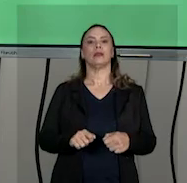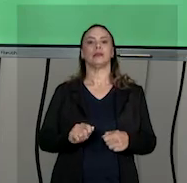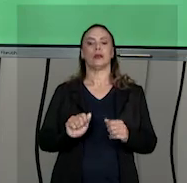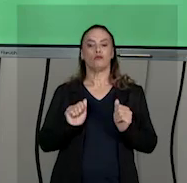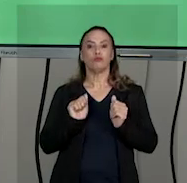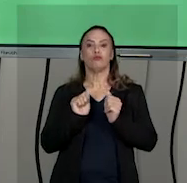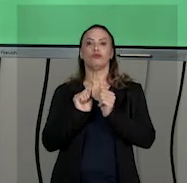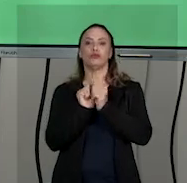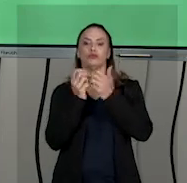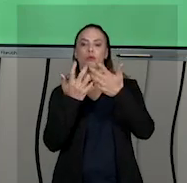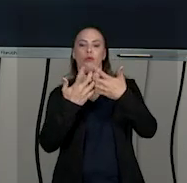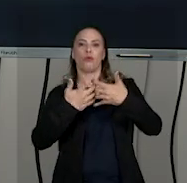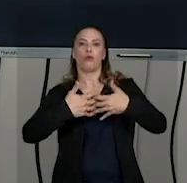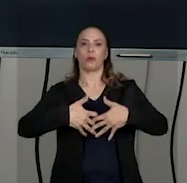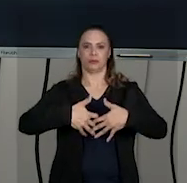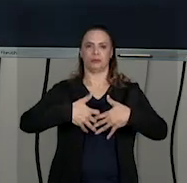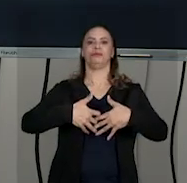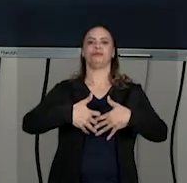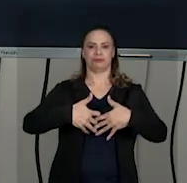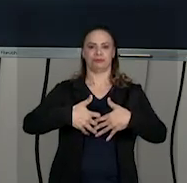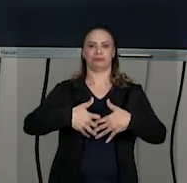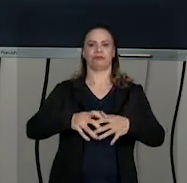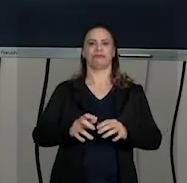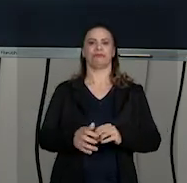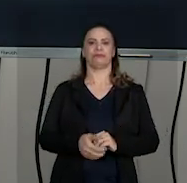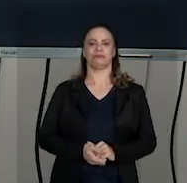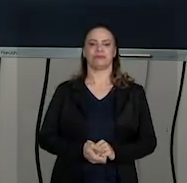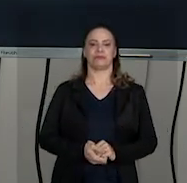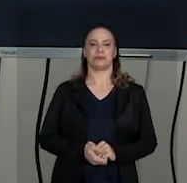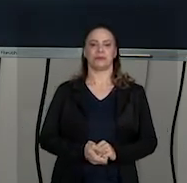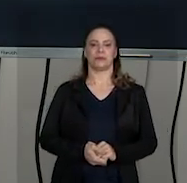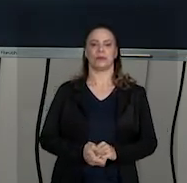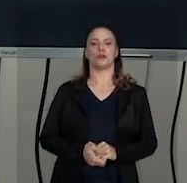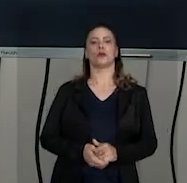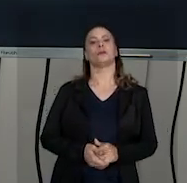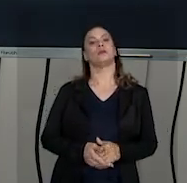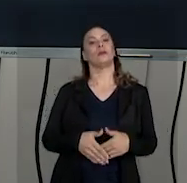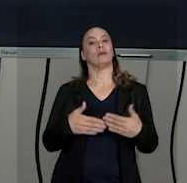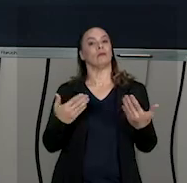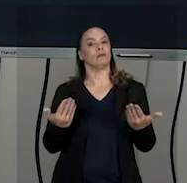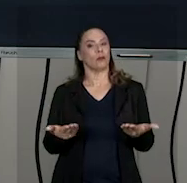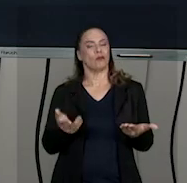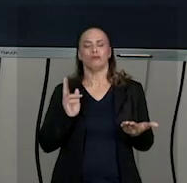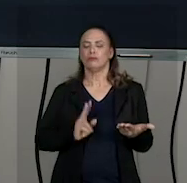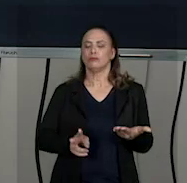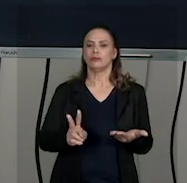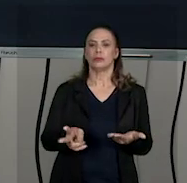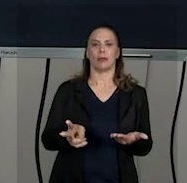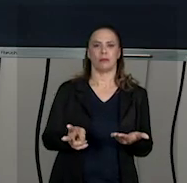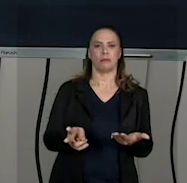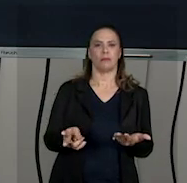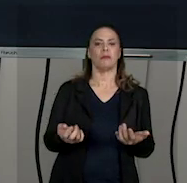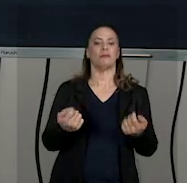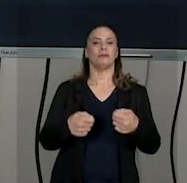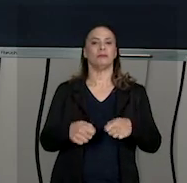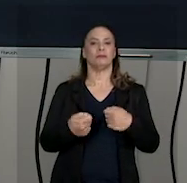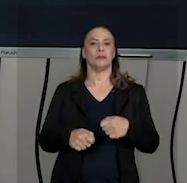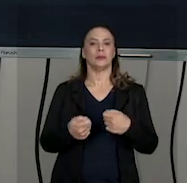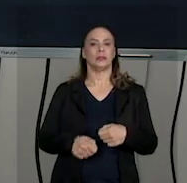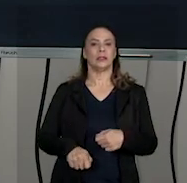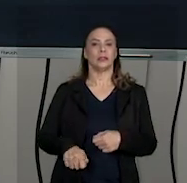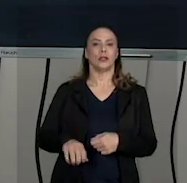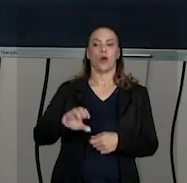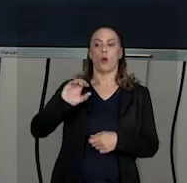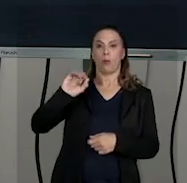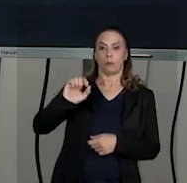forma interligada. Então, vamos lá. A constância de necessidade de oxigênio que nós temos, né? Então, o